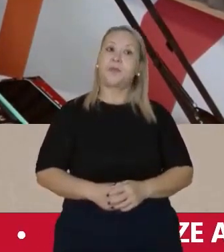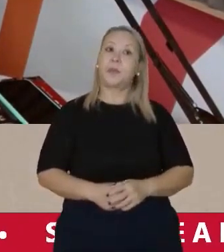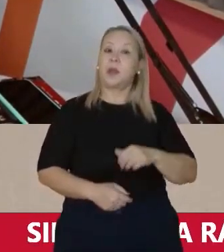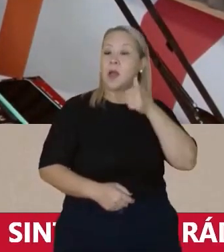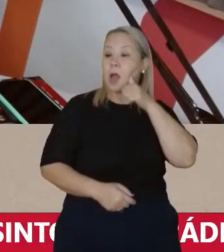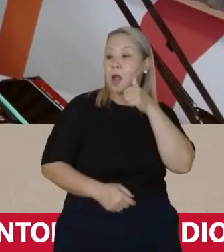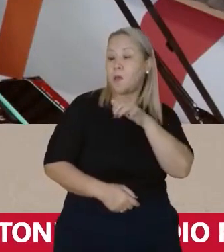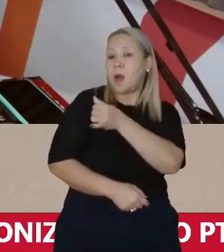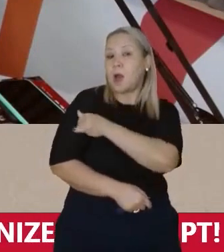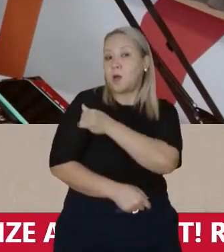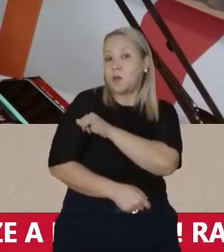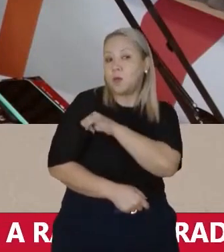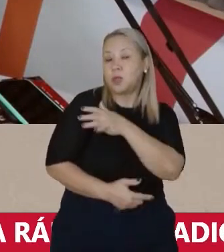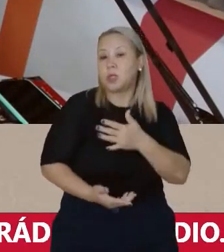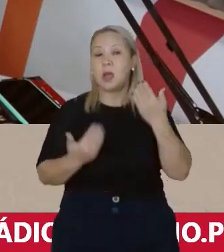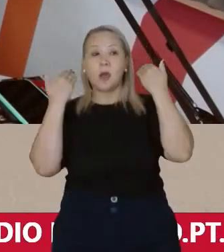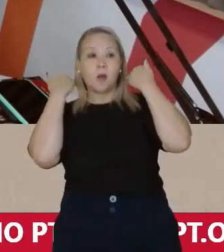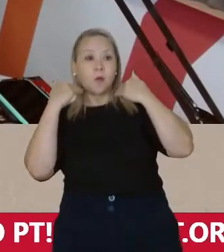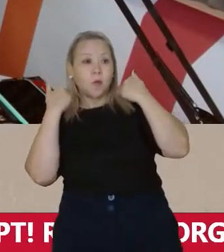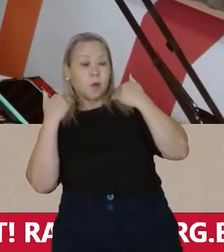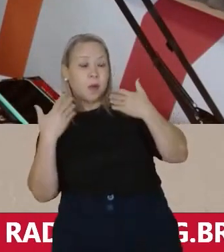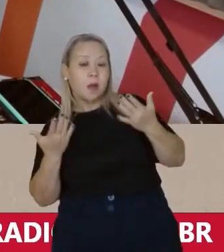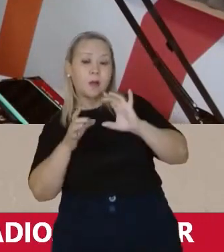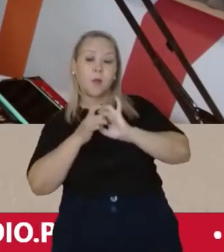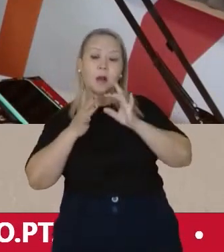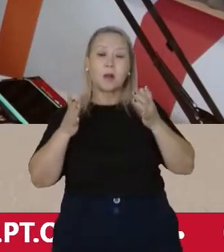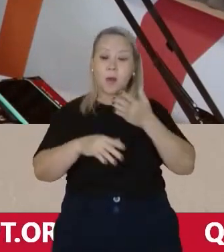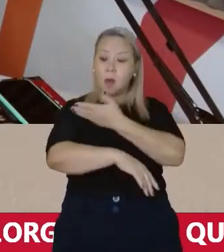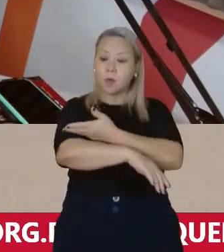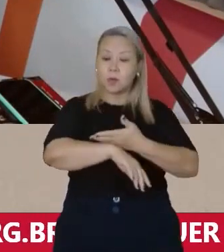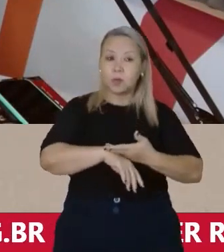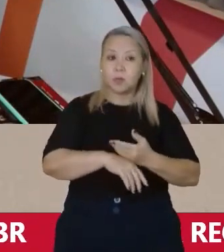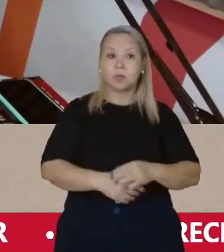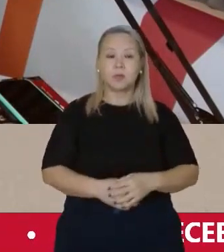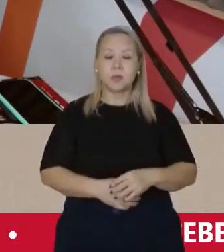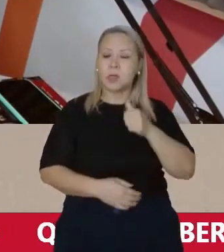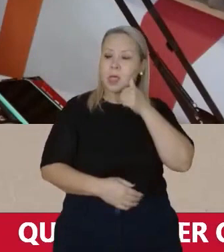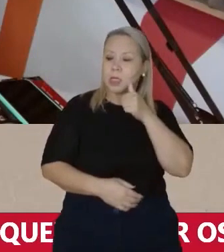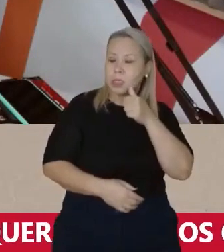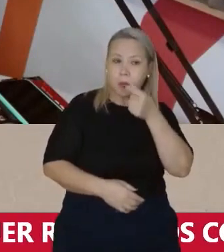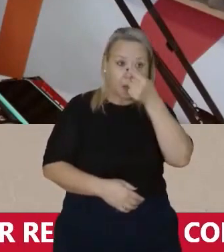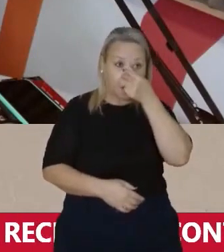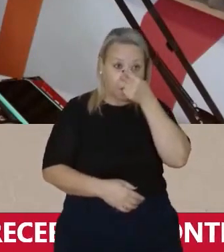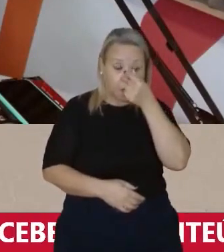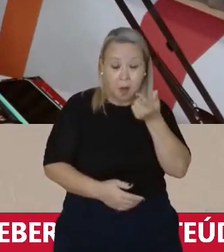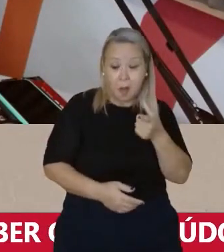mulher da Zona Sul tem posturas um pouco mais liberais dos costumes, e essa irmã da Assembleia de Deus usa uma saia grande, usa um coque e tudo